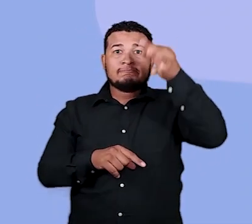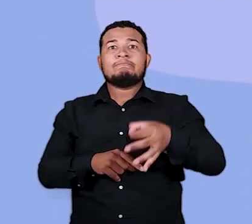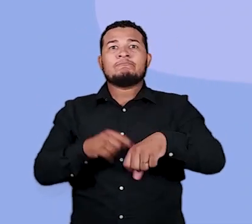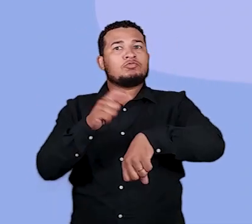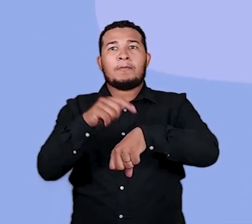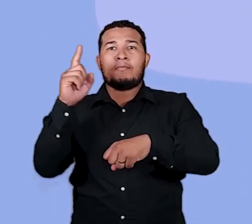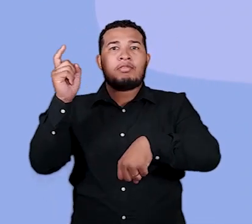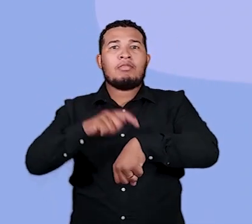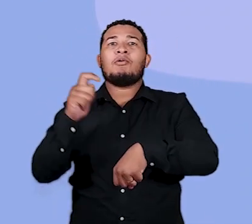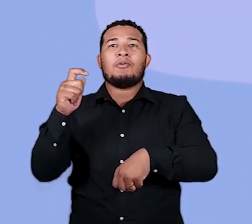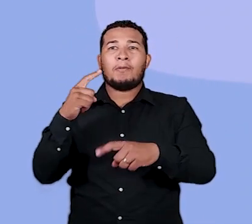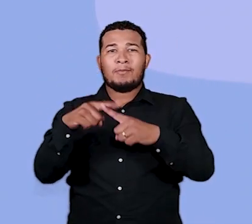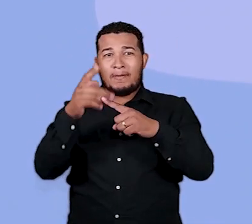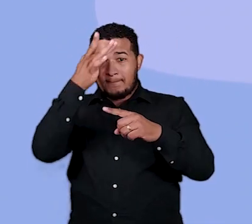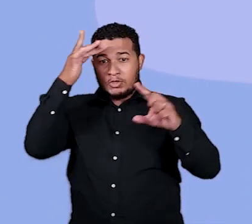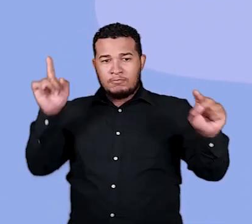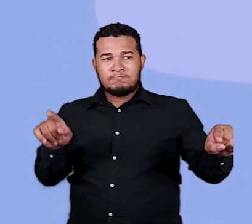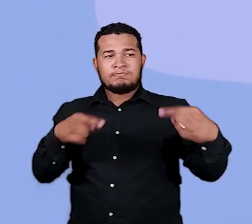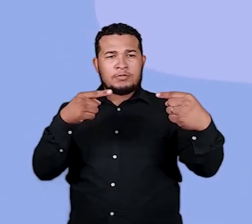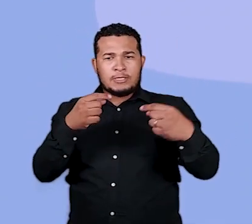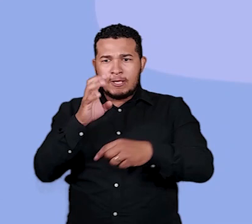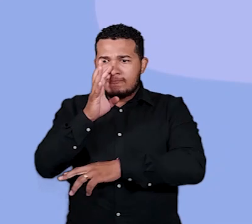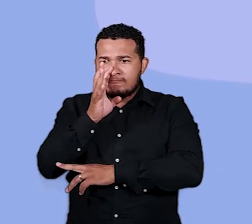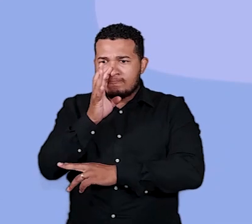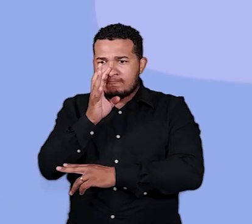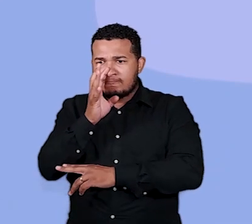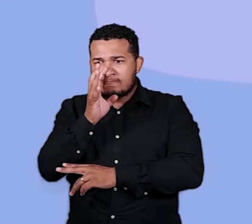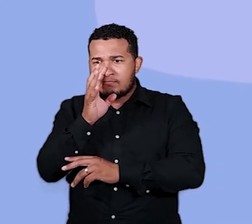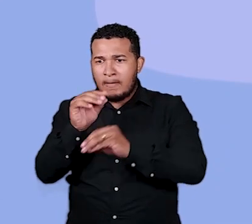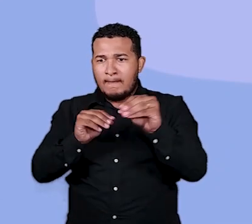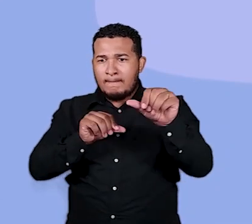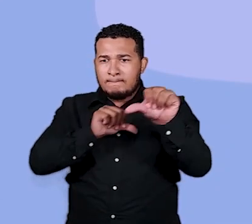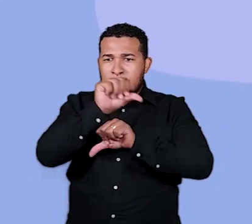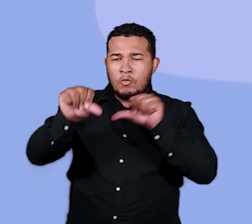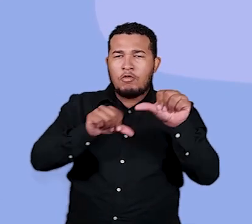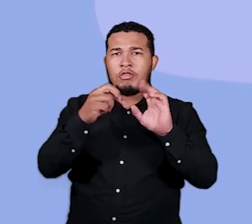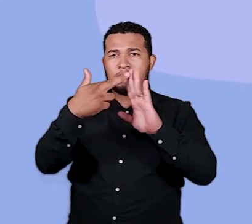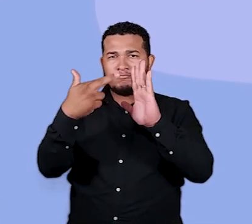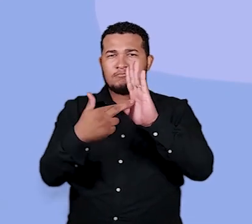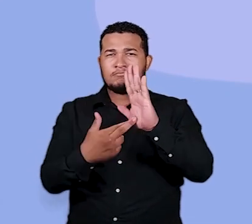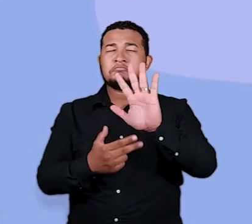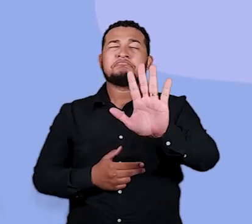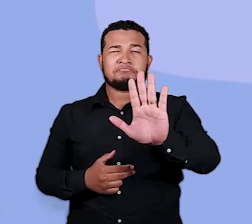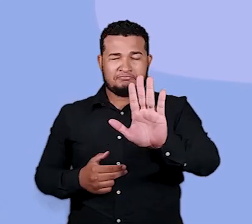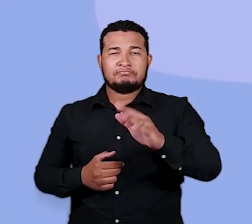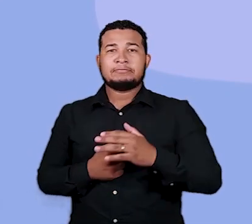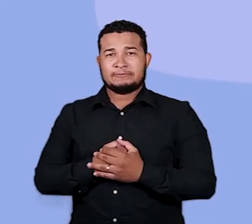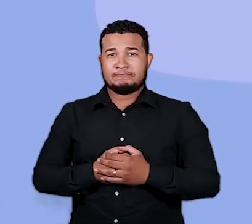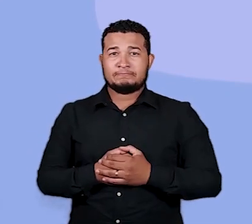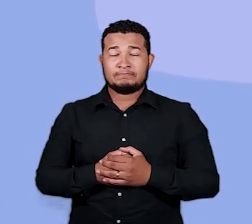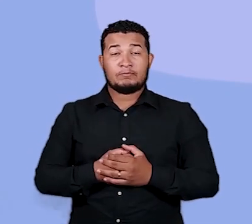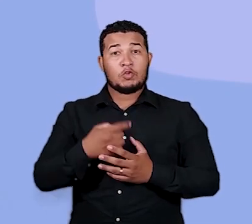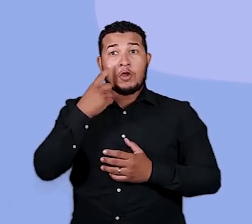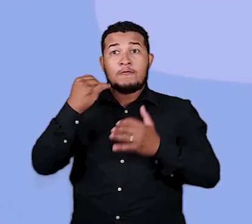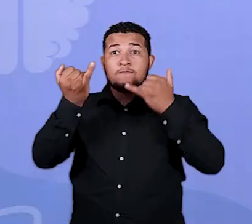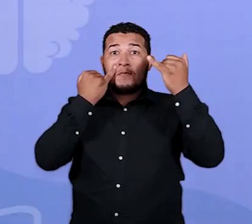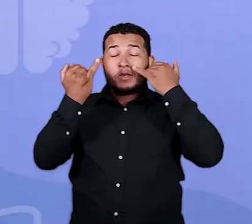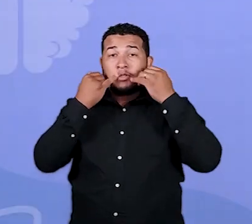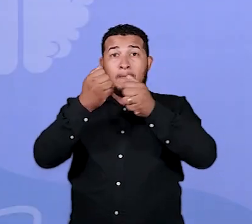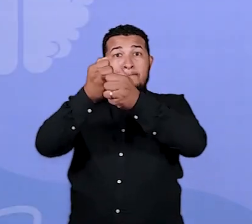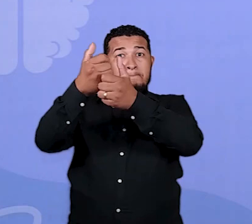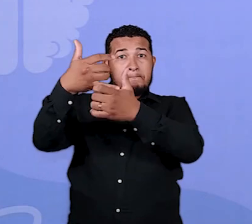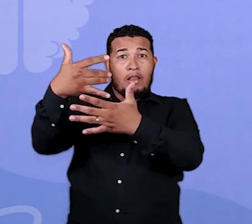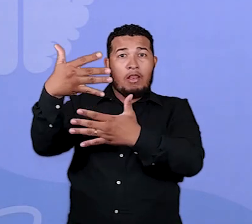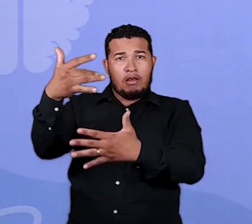problemas em tempo real, porque o oponente está constantemente mudando os parâmetros. Eu vou dar uma paradinha aqui, olha para mim, todas